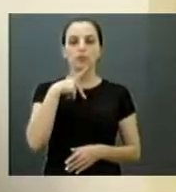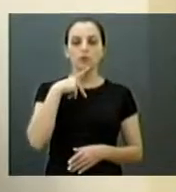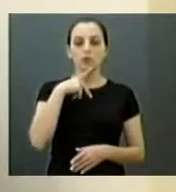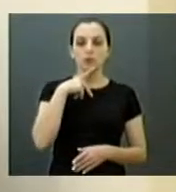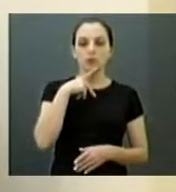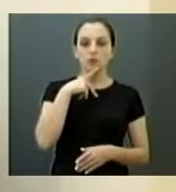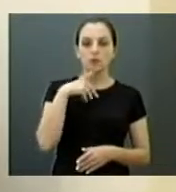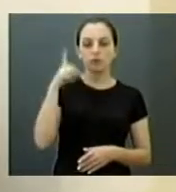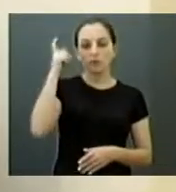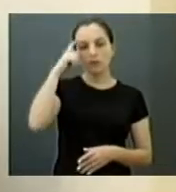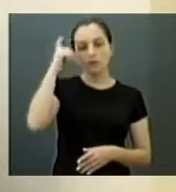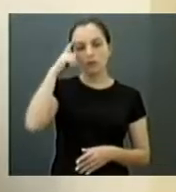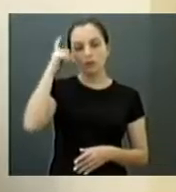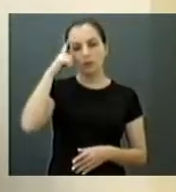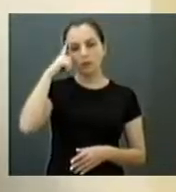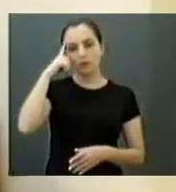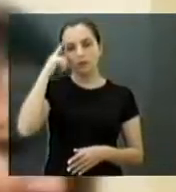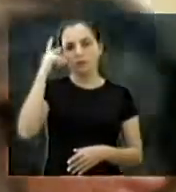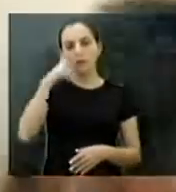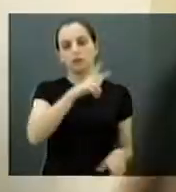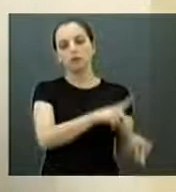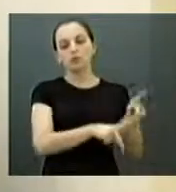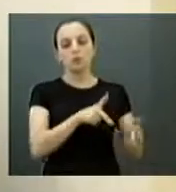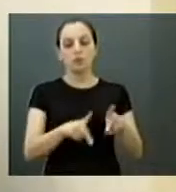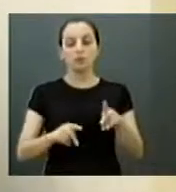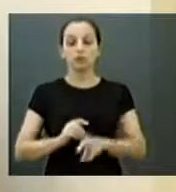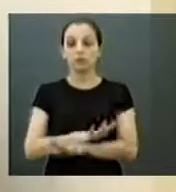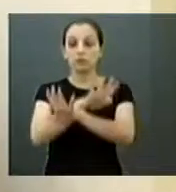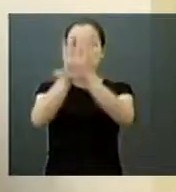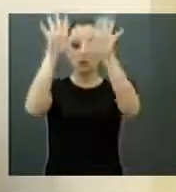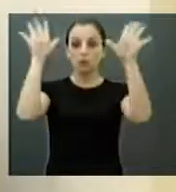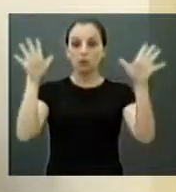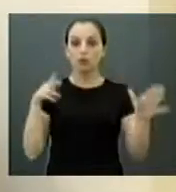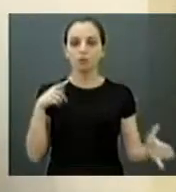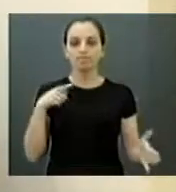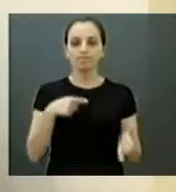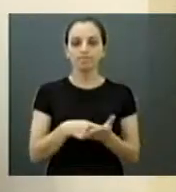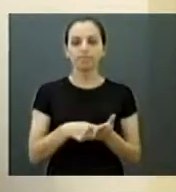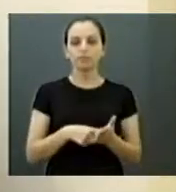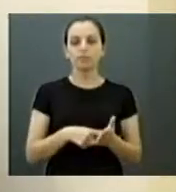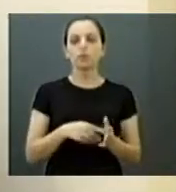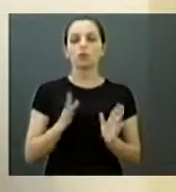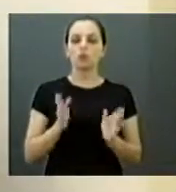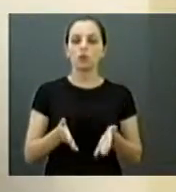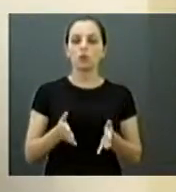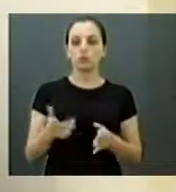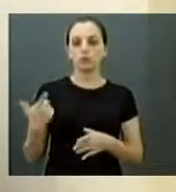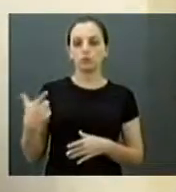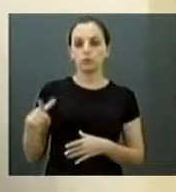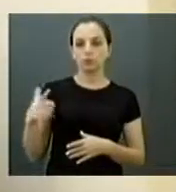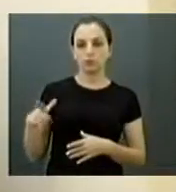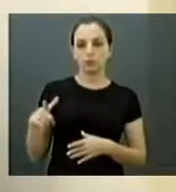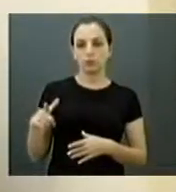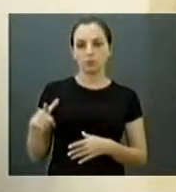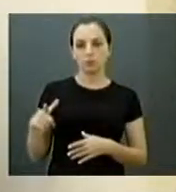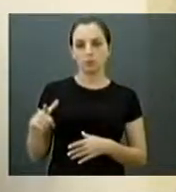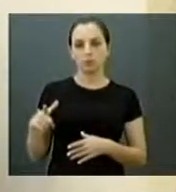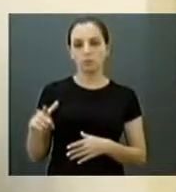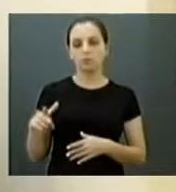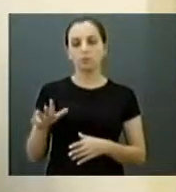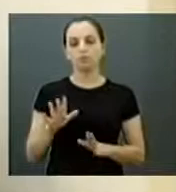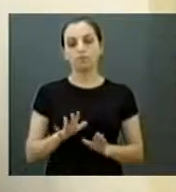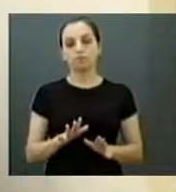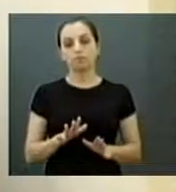de pensamento à população clara e objetiva, que hoje não existe.